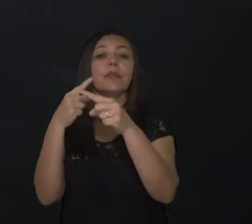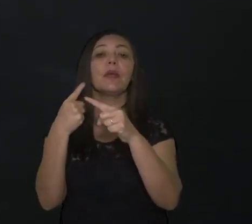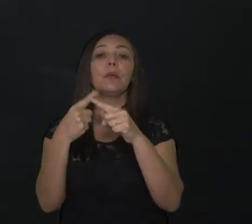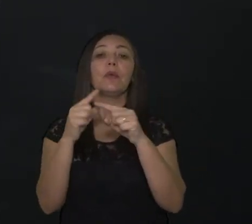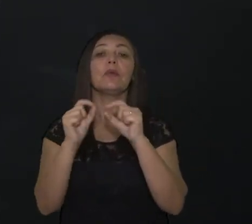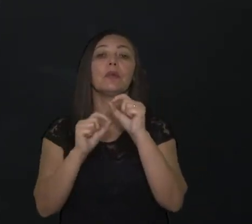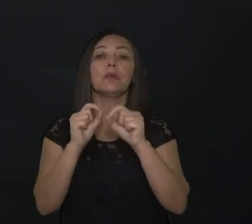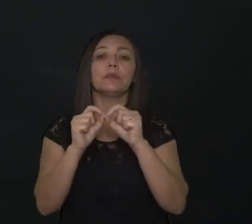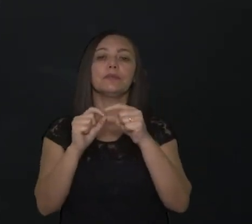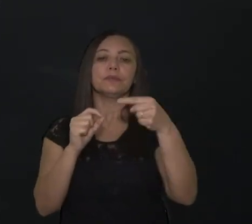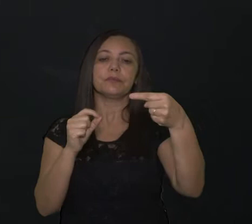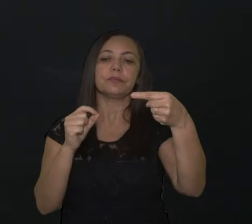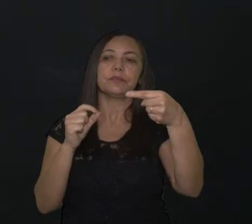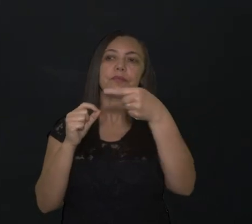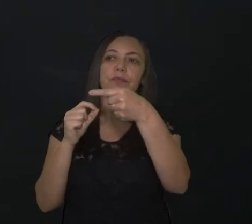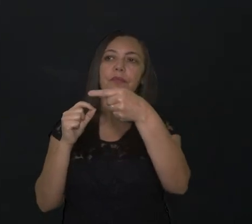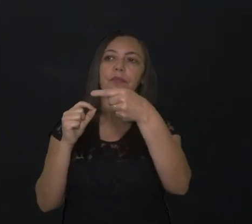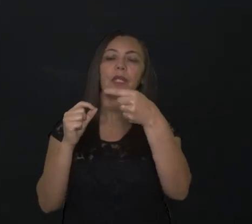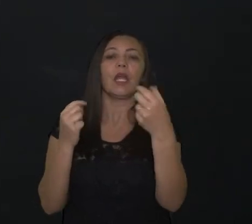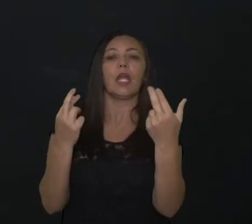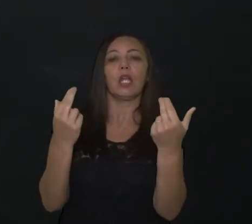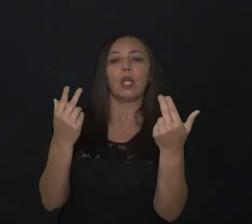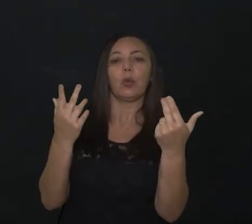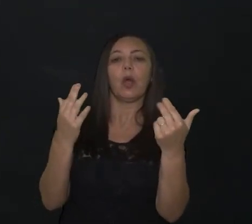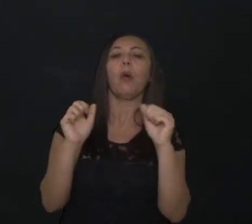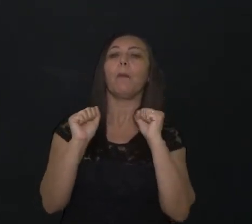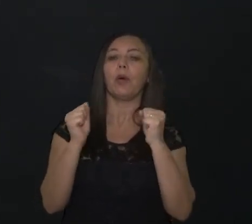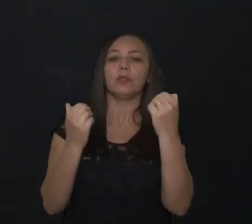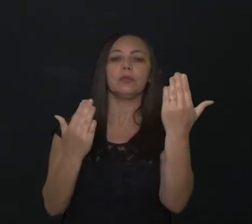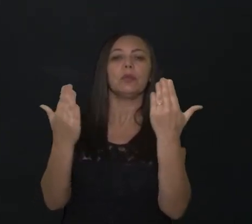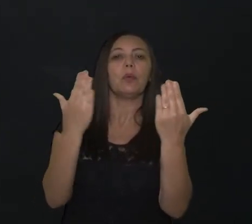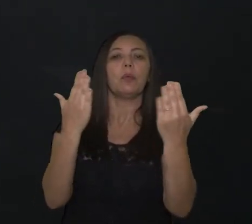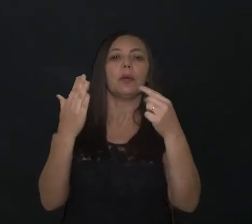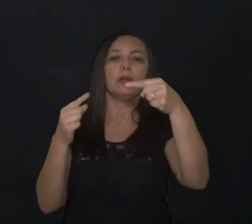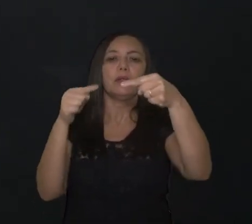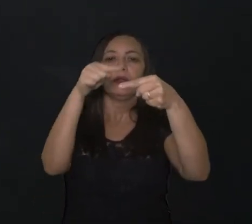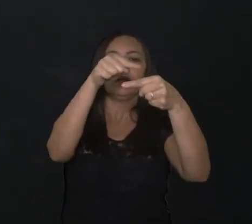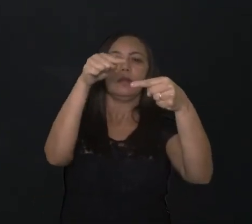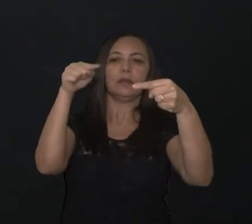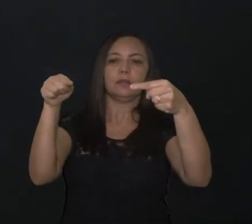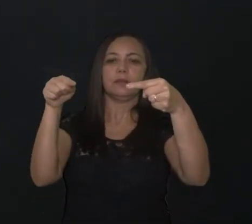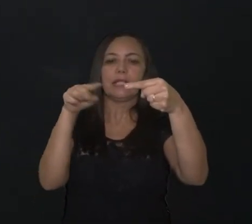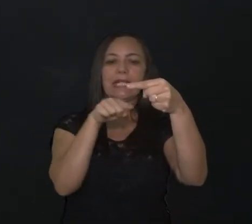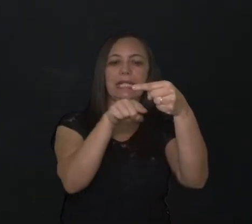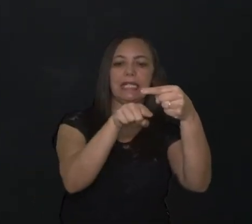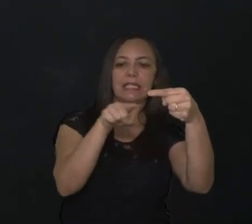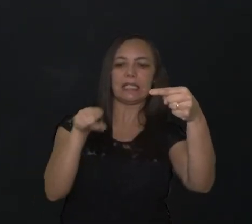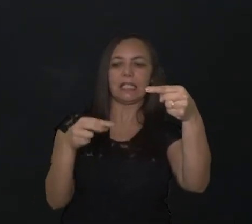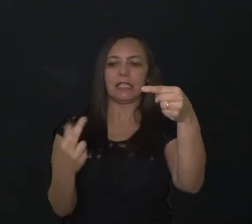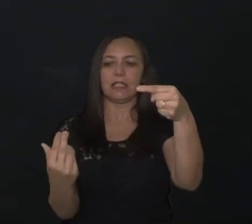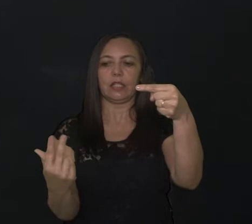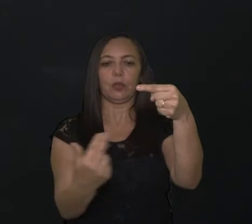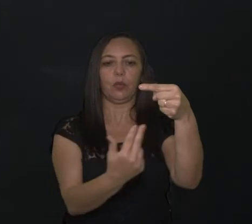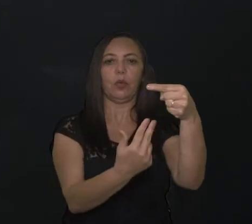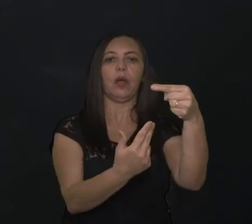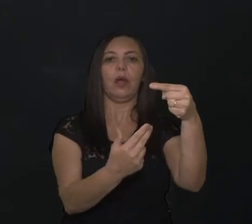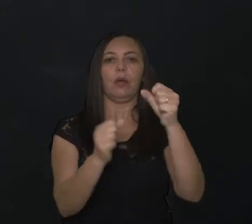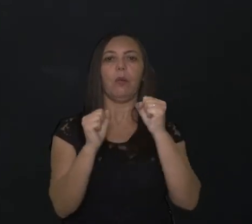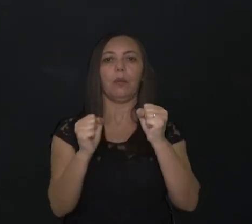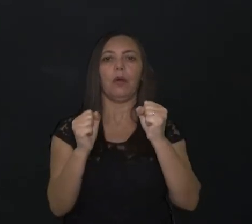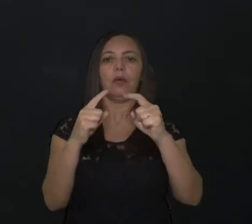quê? Porque, sendo eles iguais, a gente compara os numeradores. E aí, pessoal,